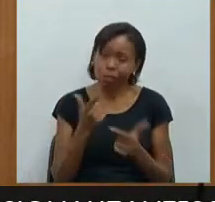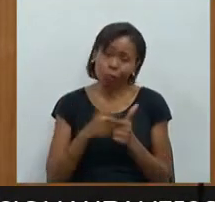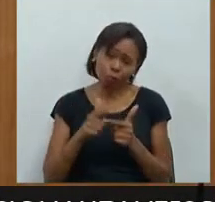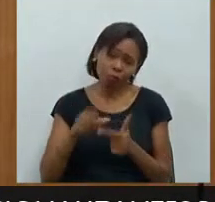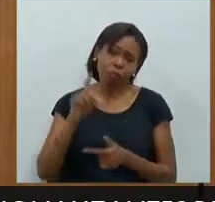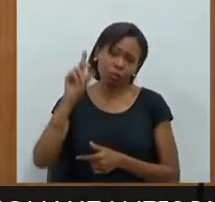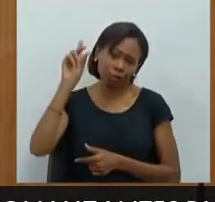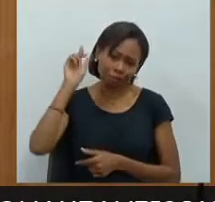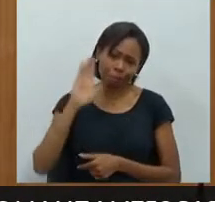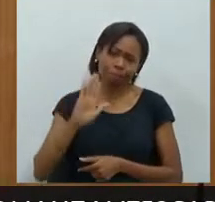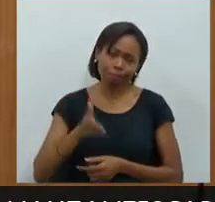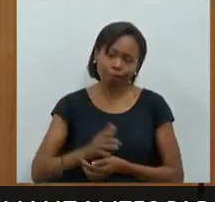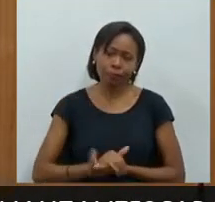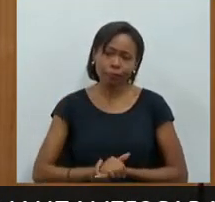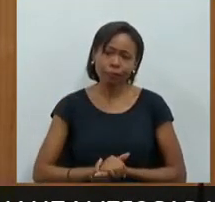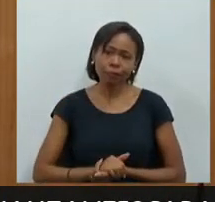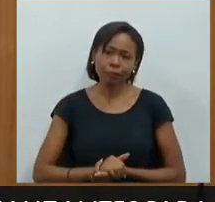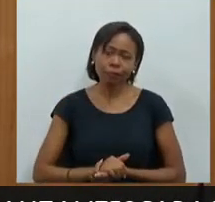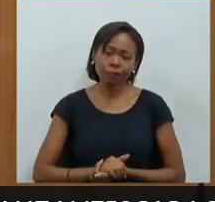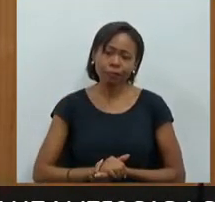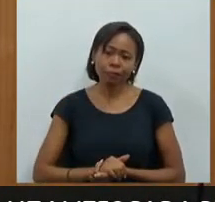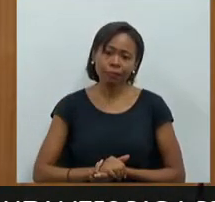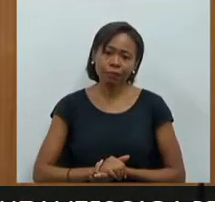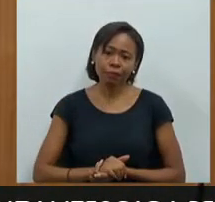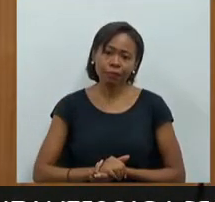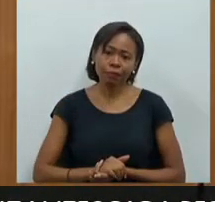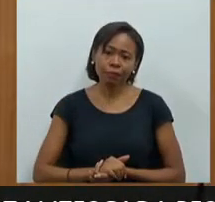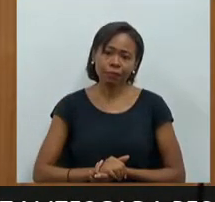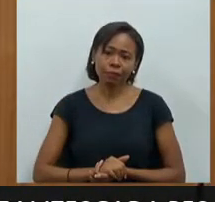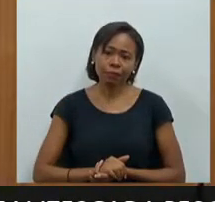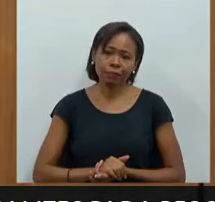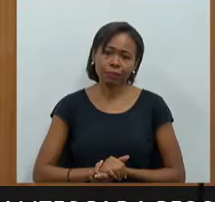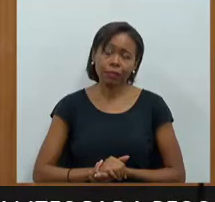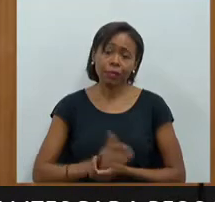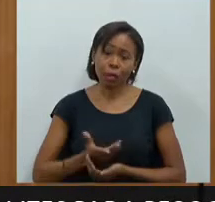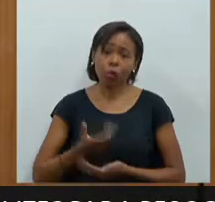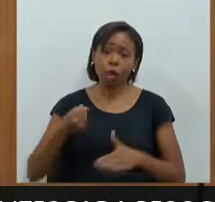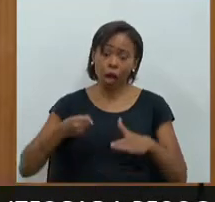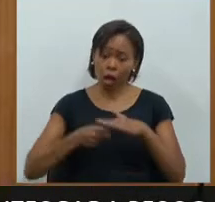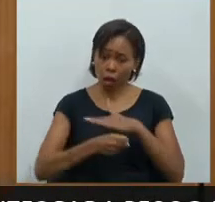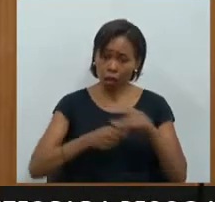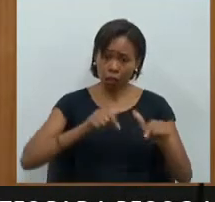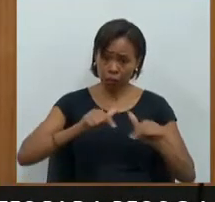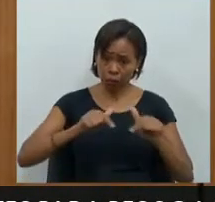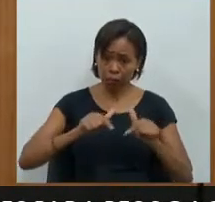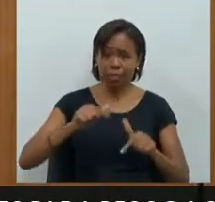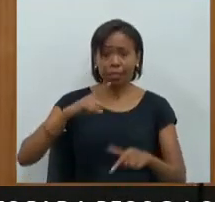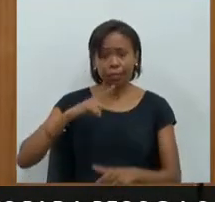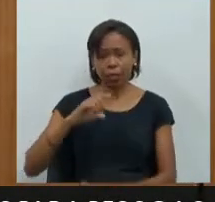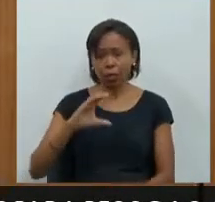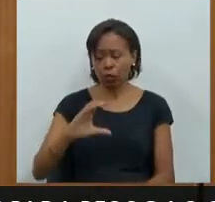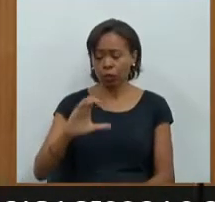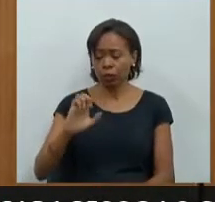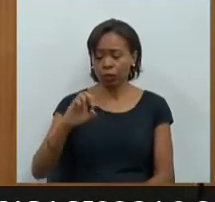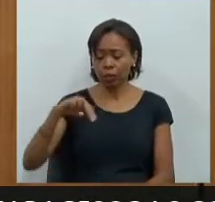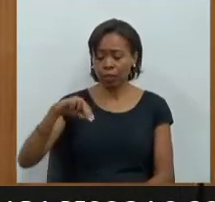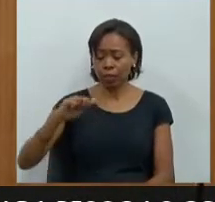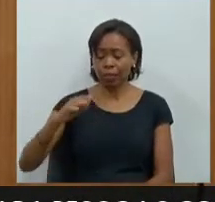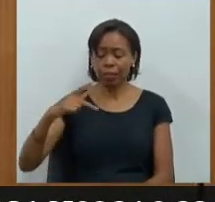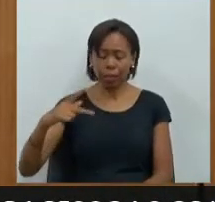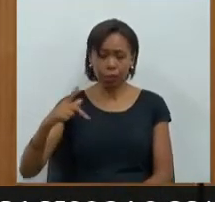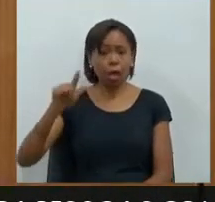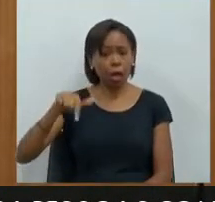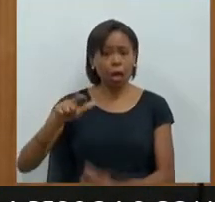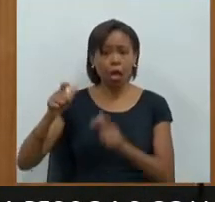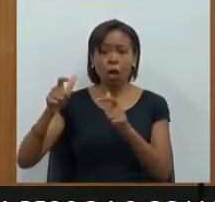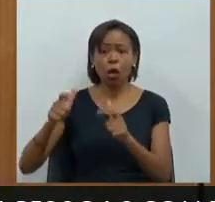longe. Então, assim, na parte de empregabilidade, nós temos o SENAP, como eu falei, uma organização